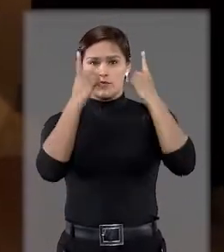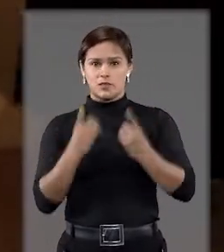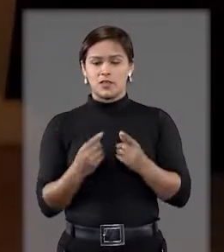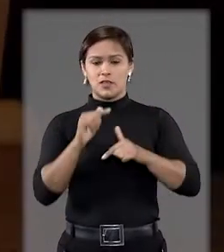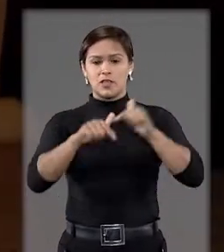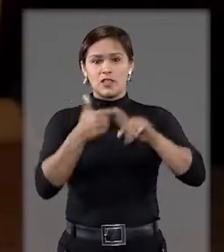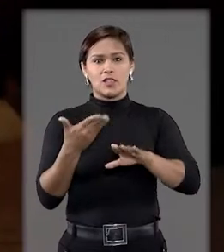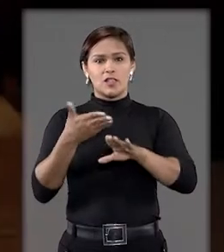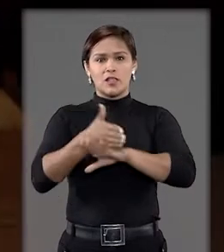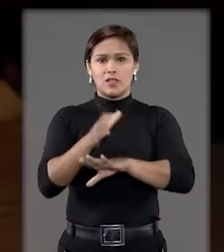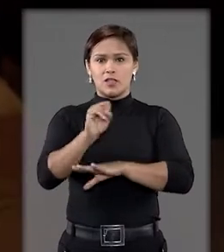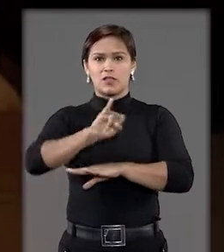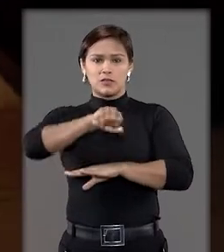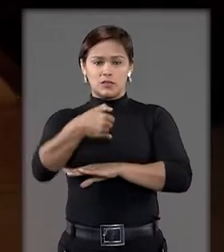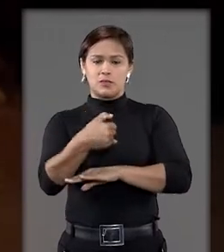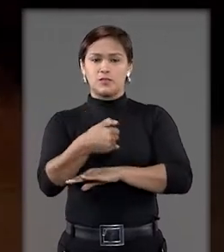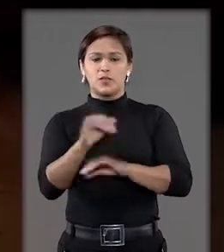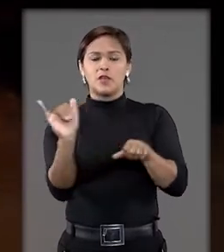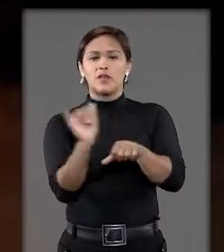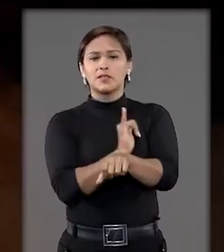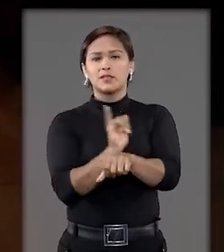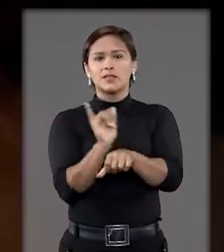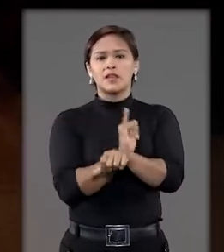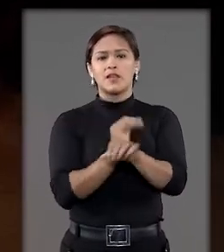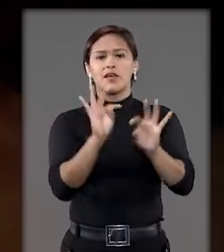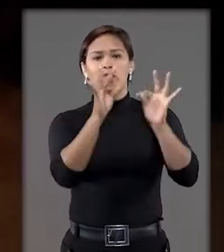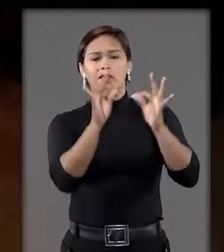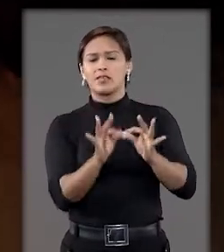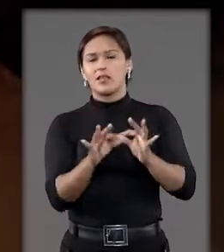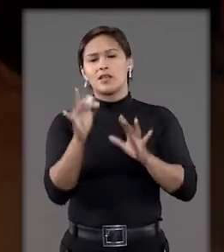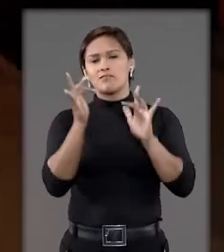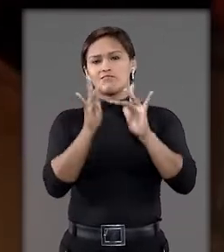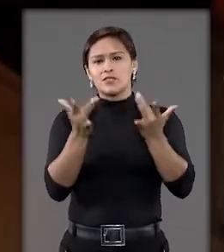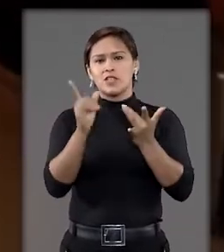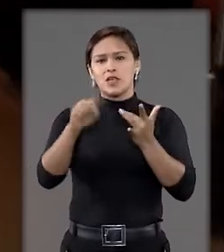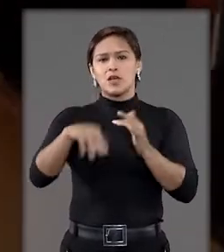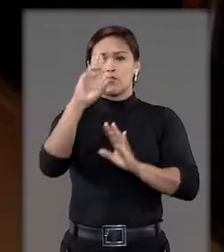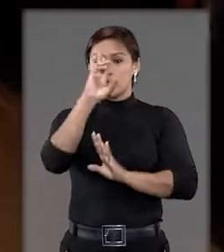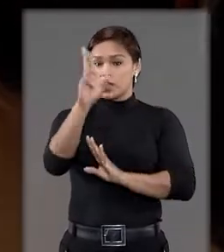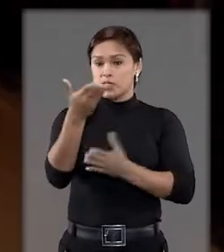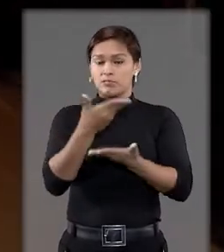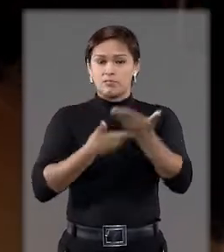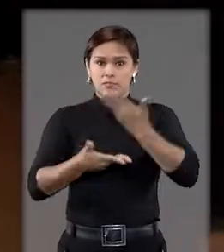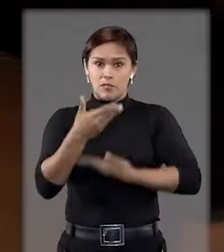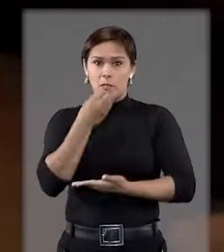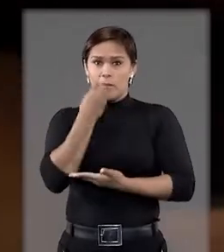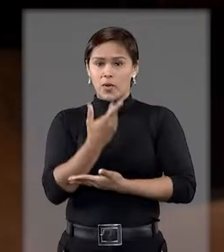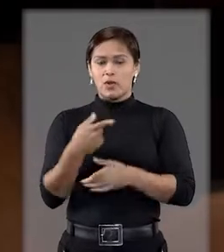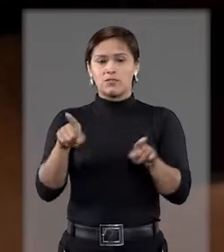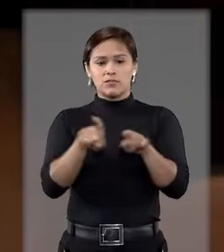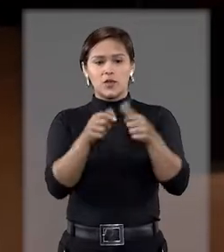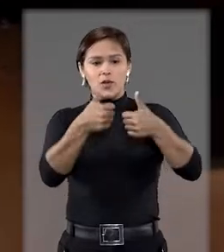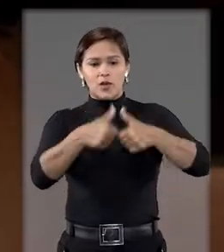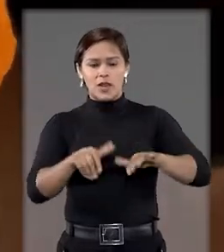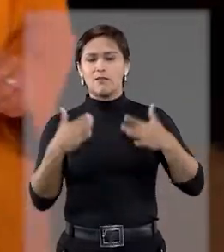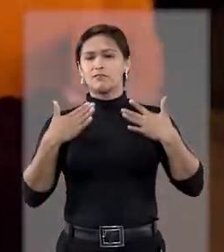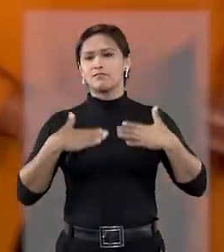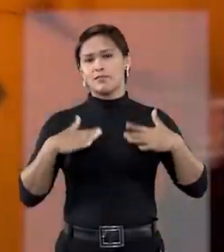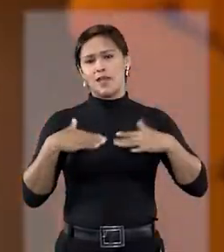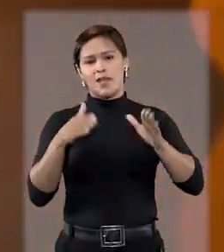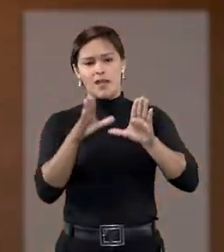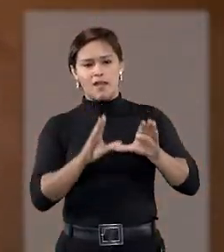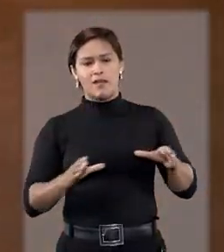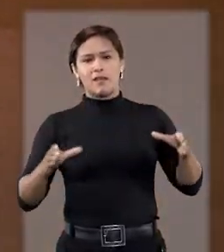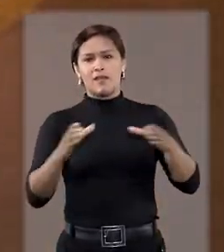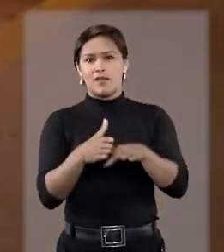com deficiência que trabalham no Tribunal. São estratégias e técnicas simples, focadas no respeito e na boa convivência, que vão deixar o